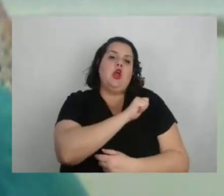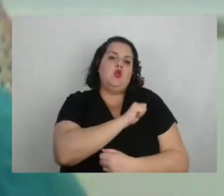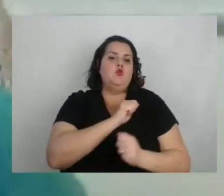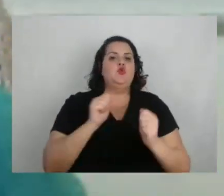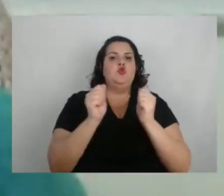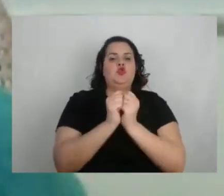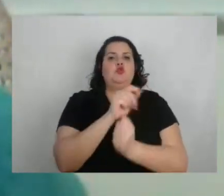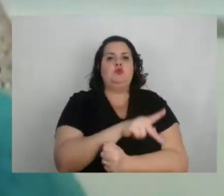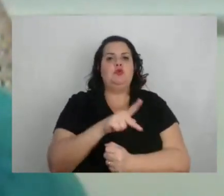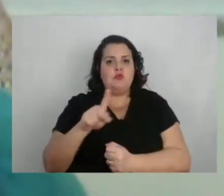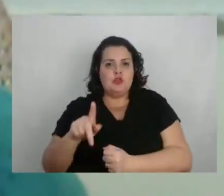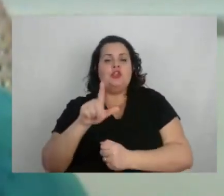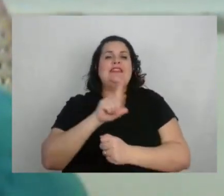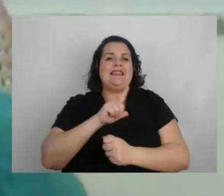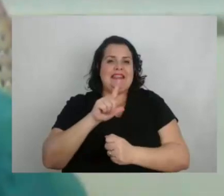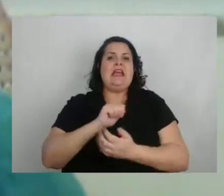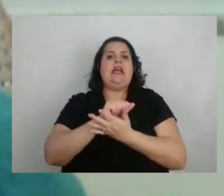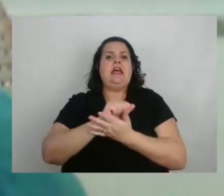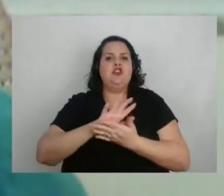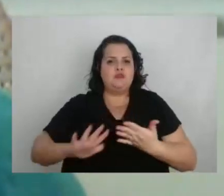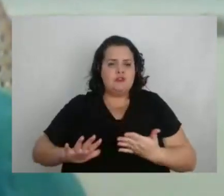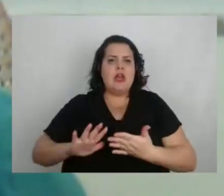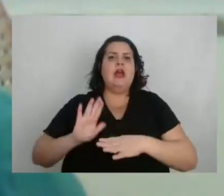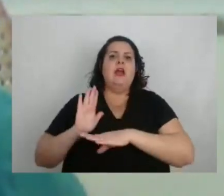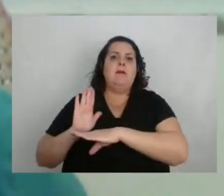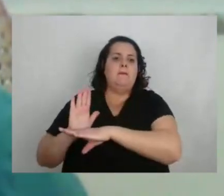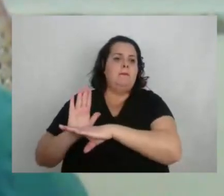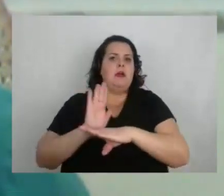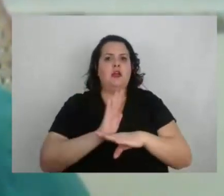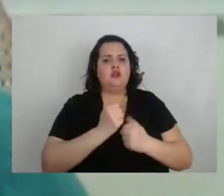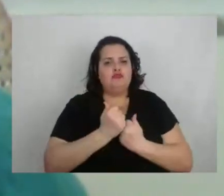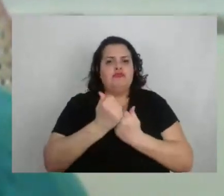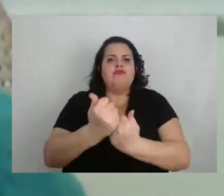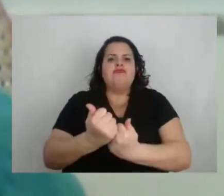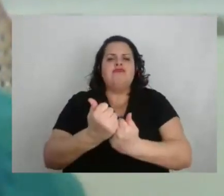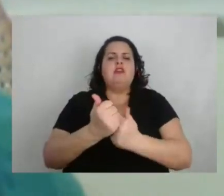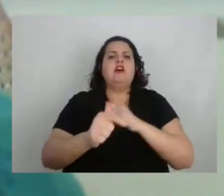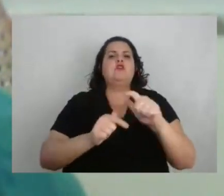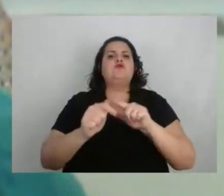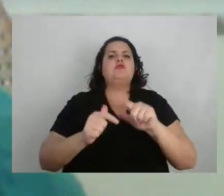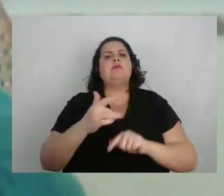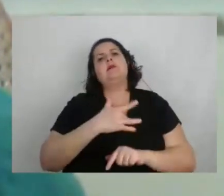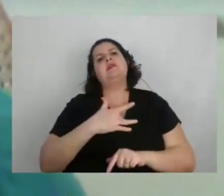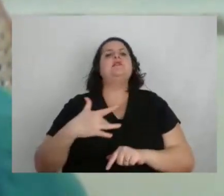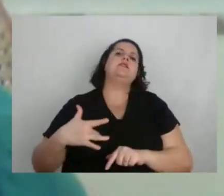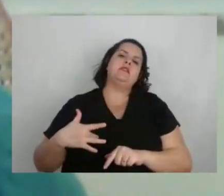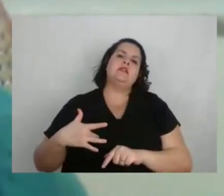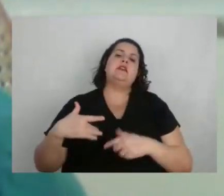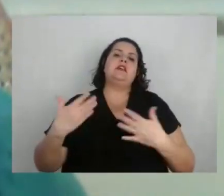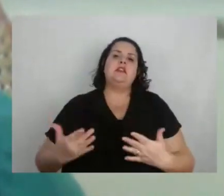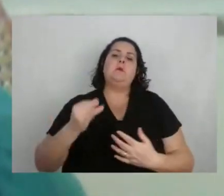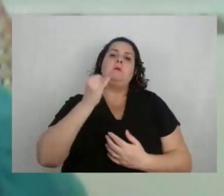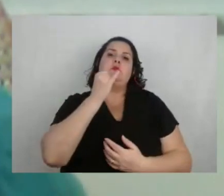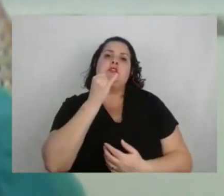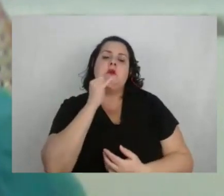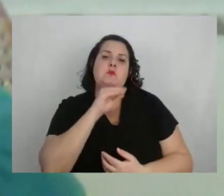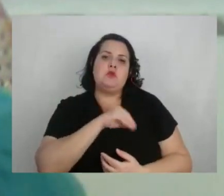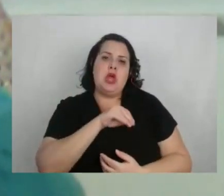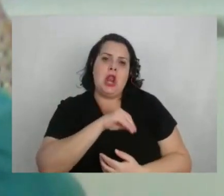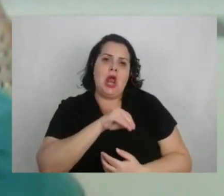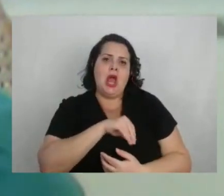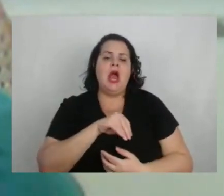ter atividades de apoio aos serviços de saúde. A maior parte da bolsa de residentes, né, a